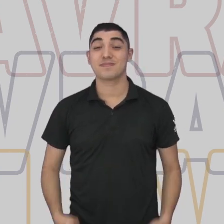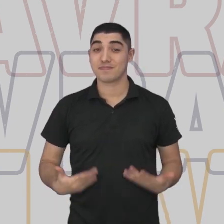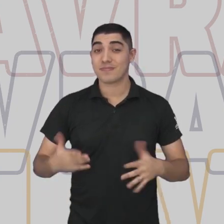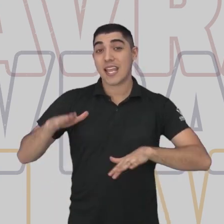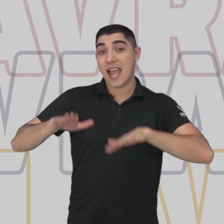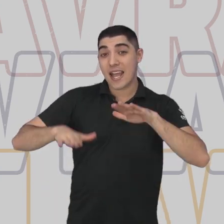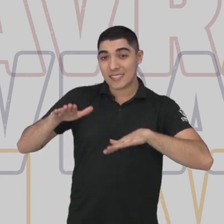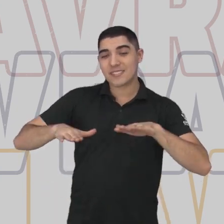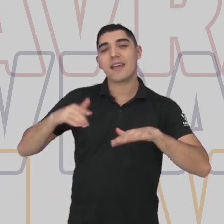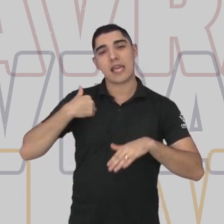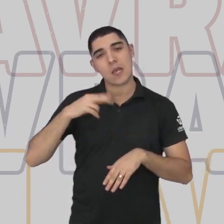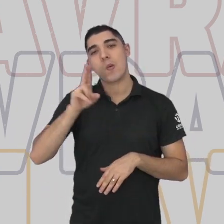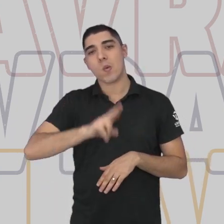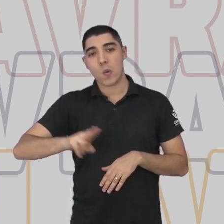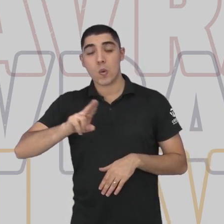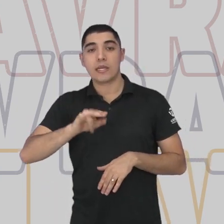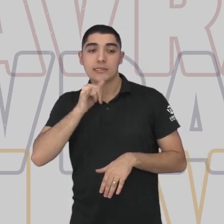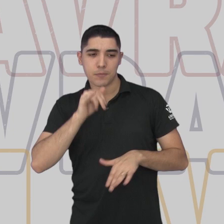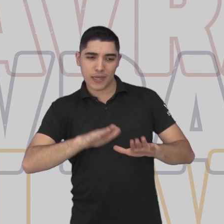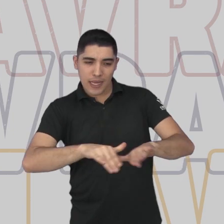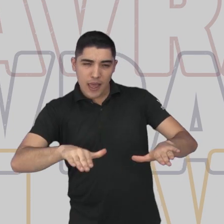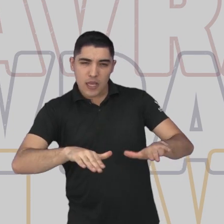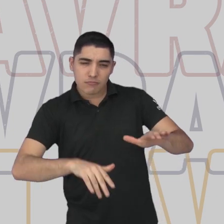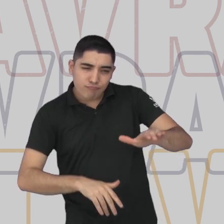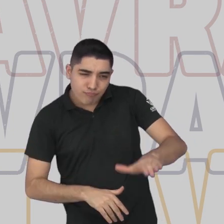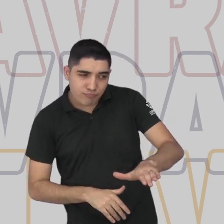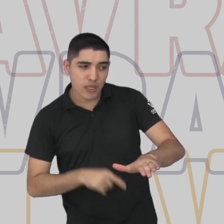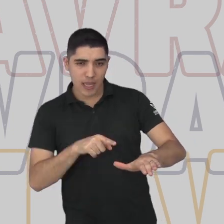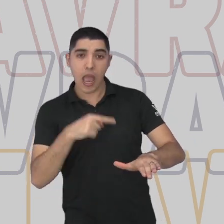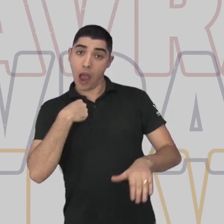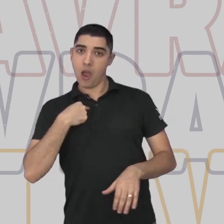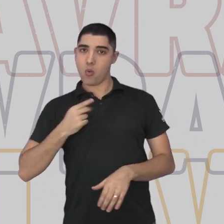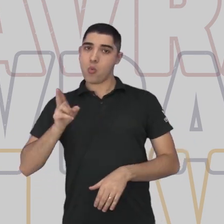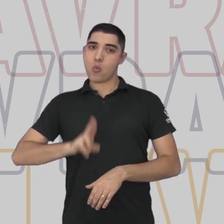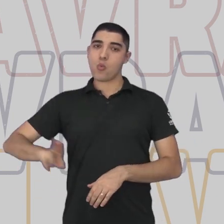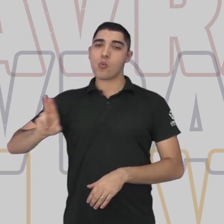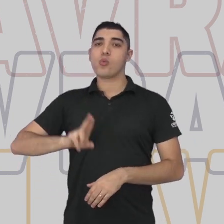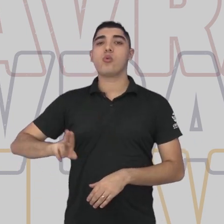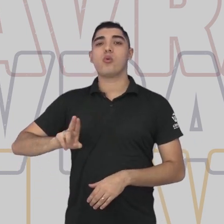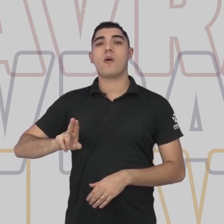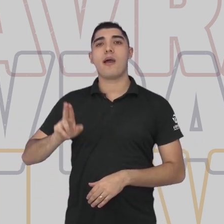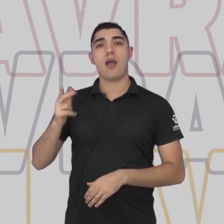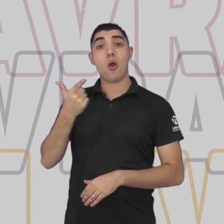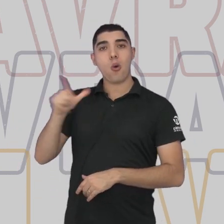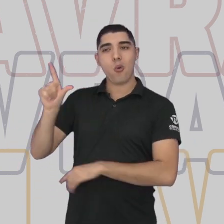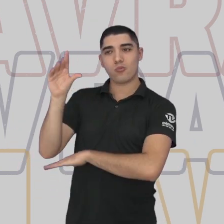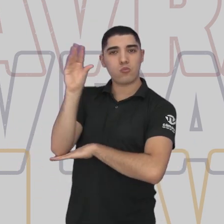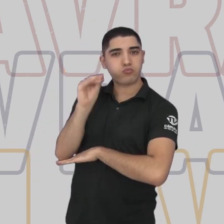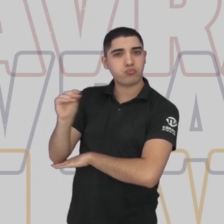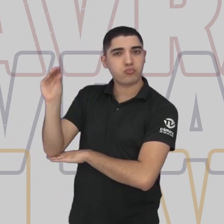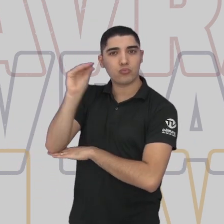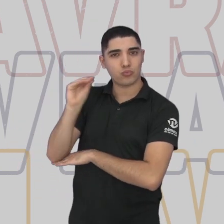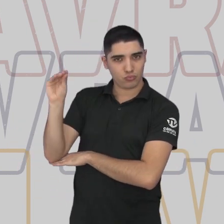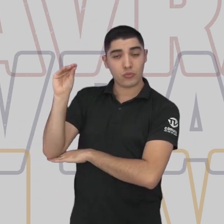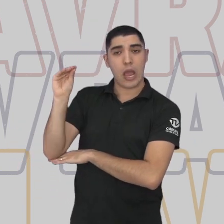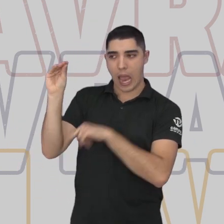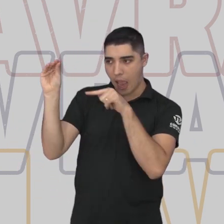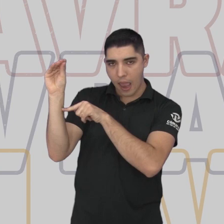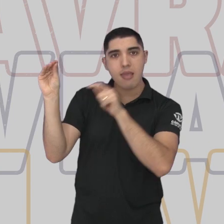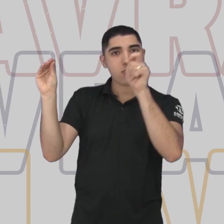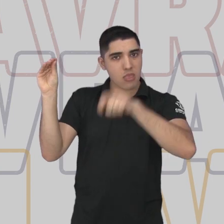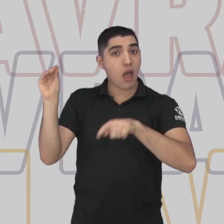E às vezes eu utilizo, quando é crianças menores, eu utilizo outros fantoches que também